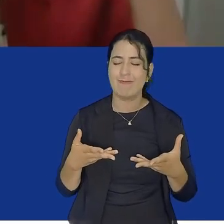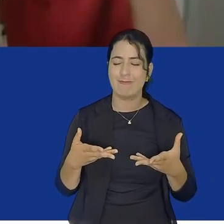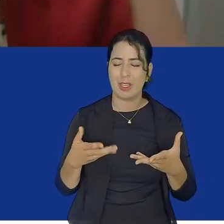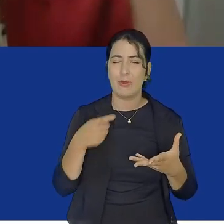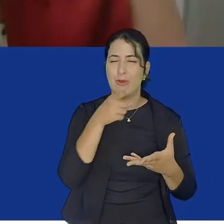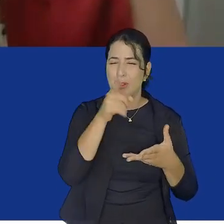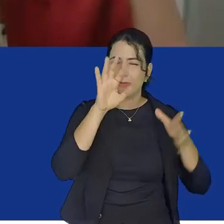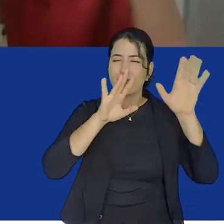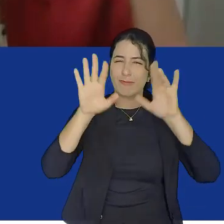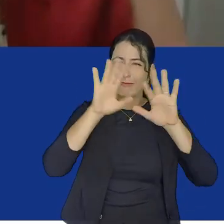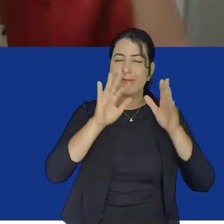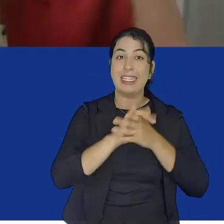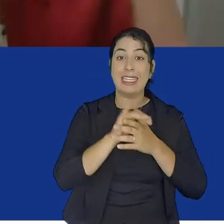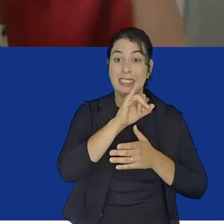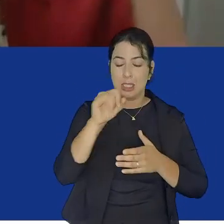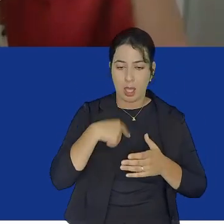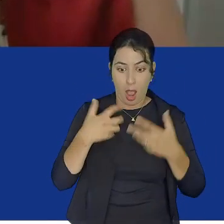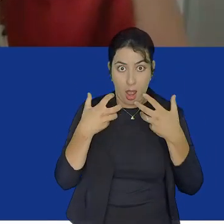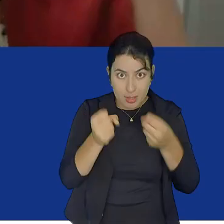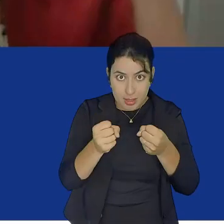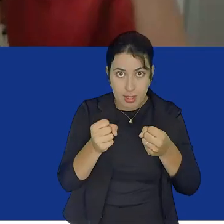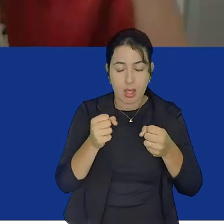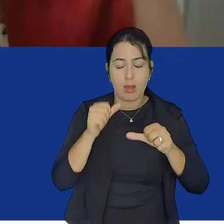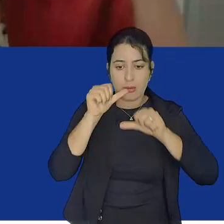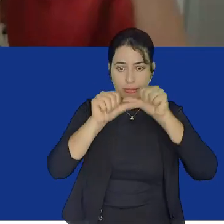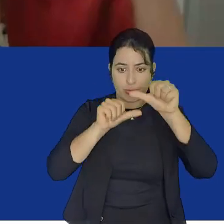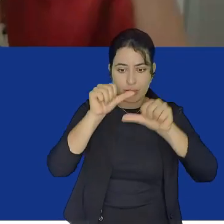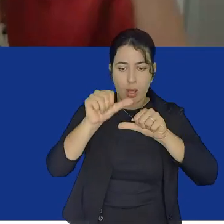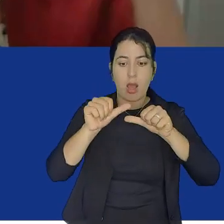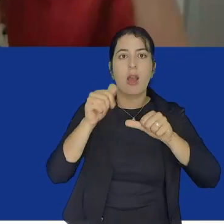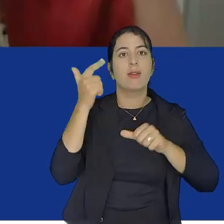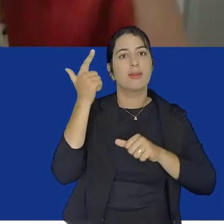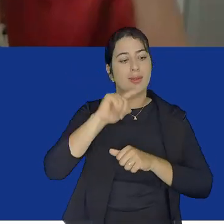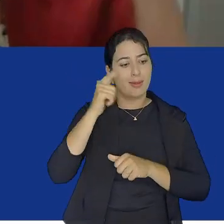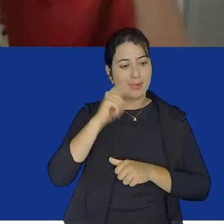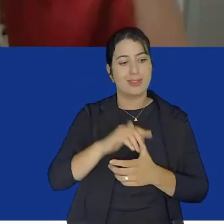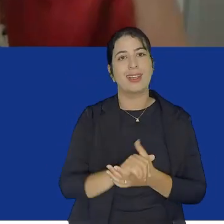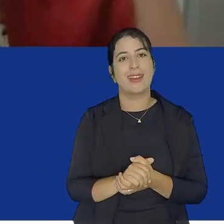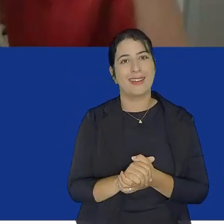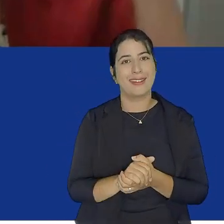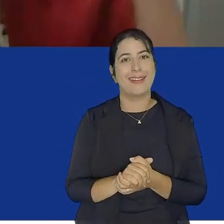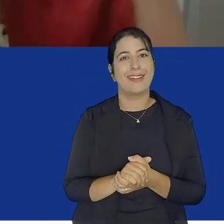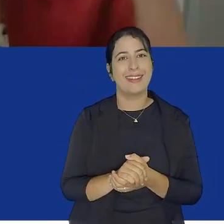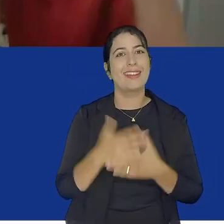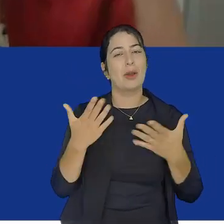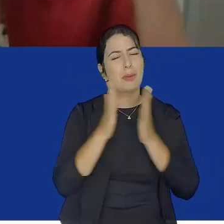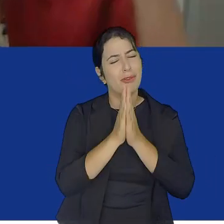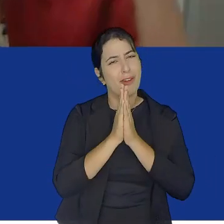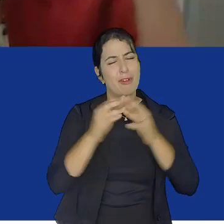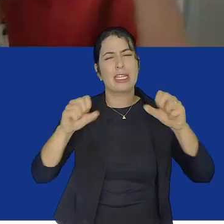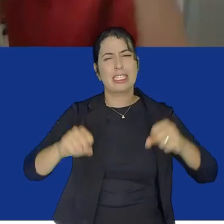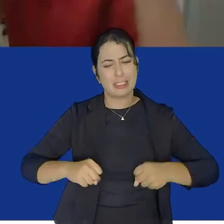impactante, transformador e traz dignidade. Então, bora lá, né? Ter esses esforços para